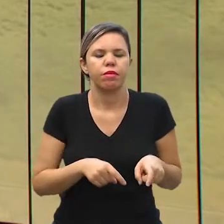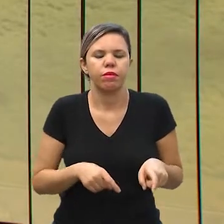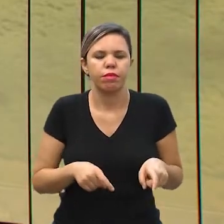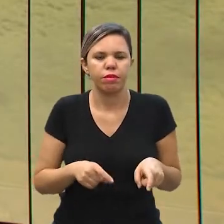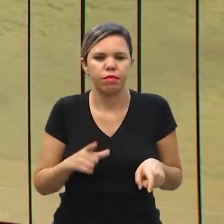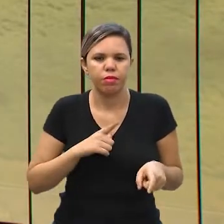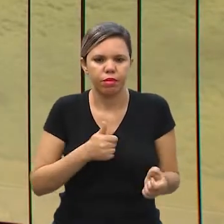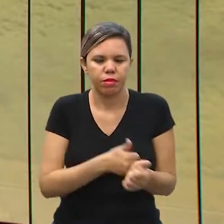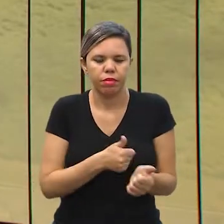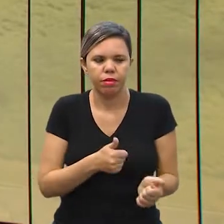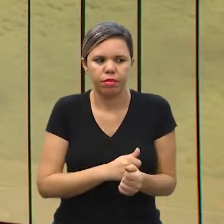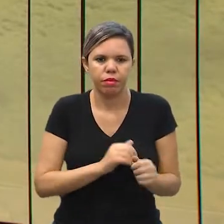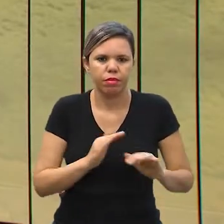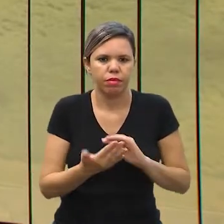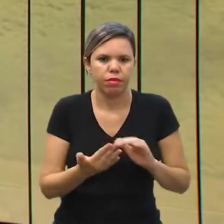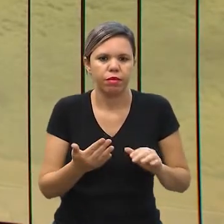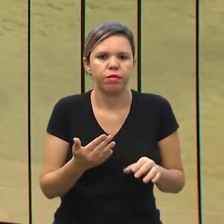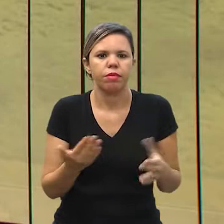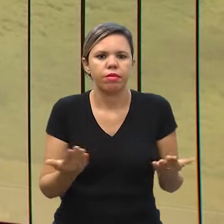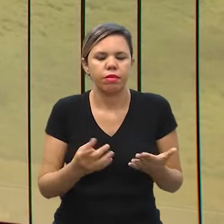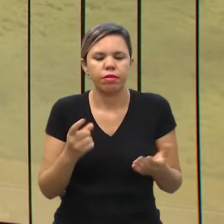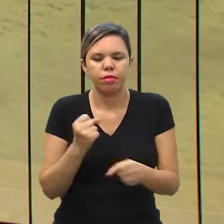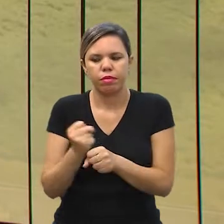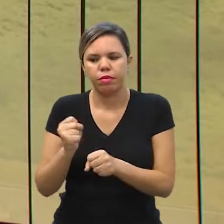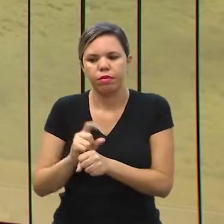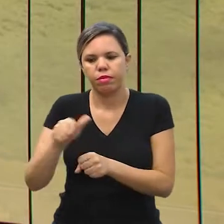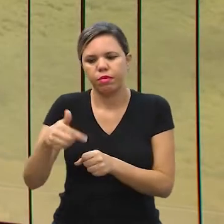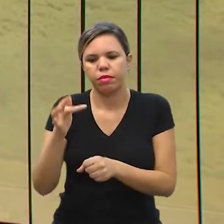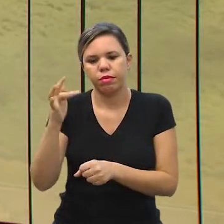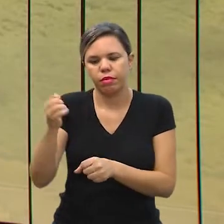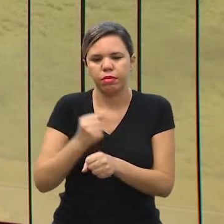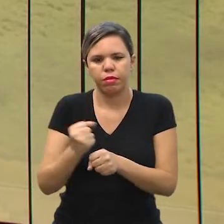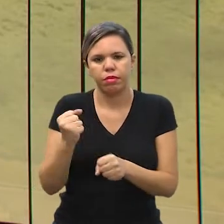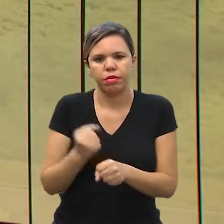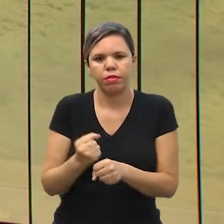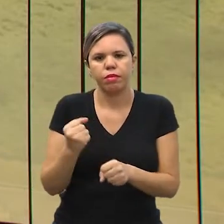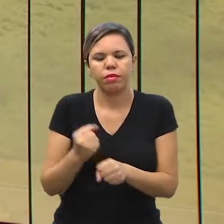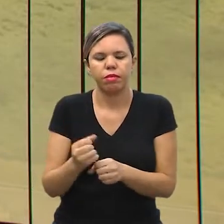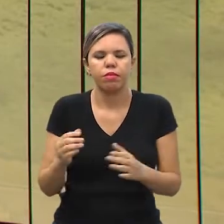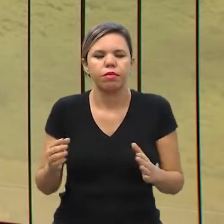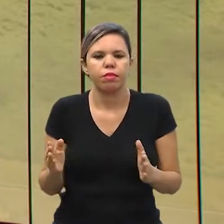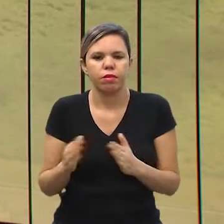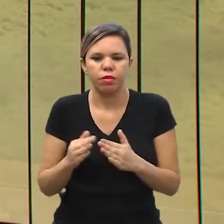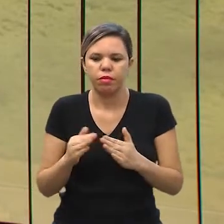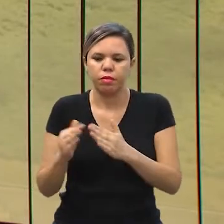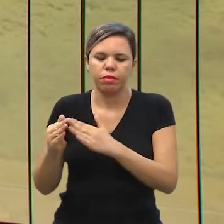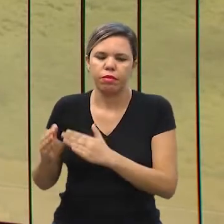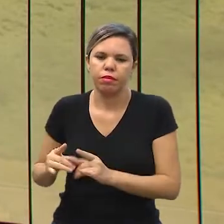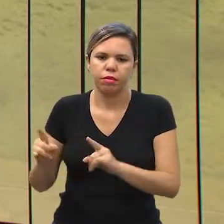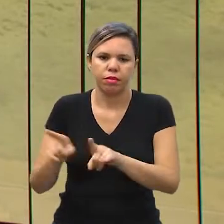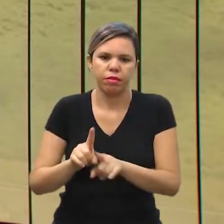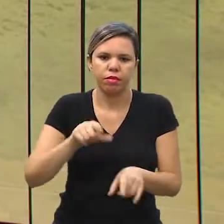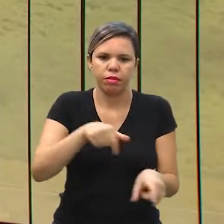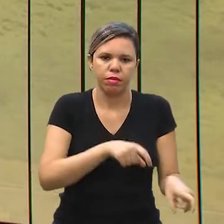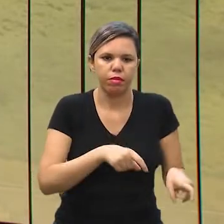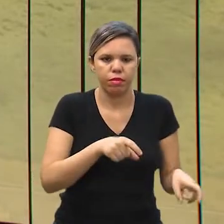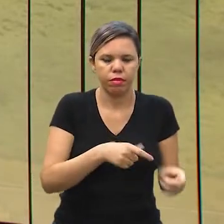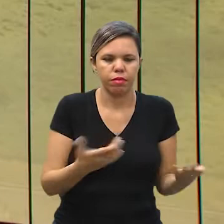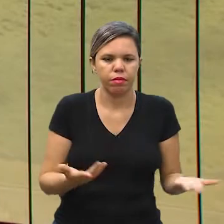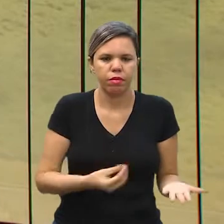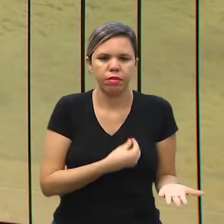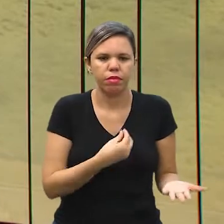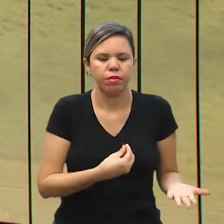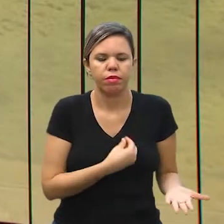que era uma nessa região toda que foi loteada aí pela pelos cristais Prado enfim mas era fazendo e